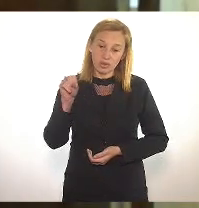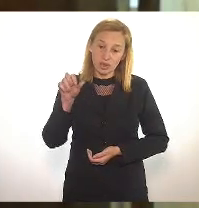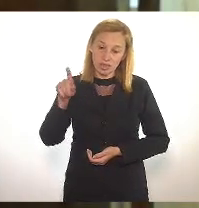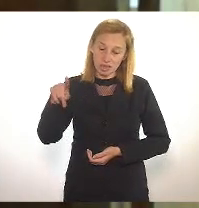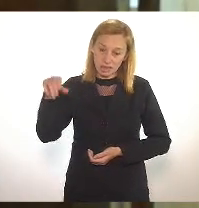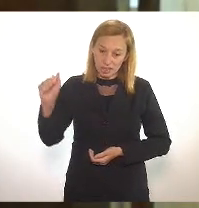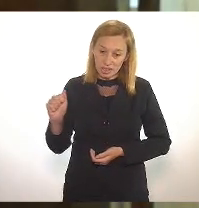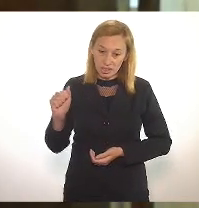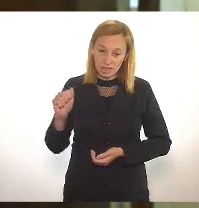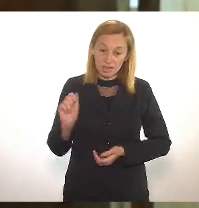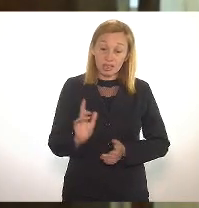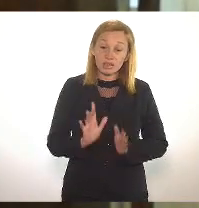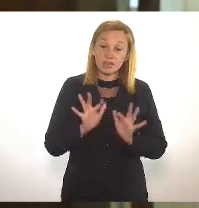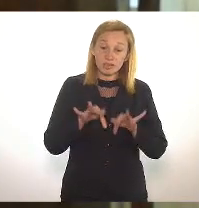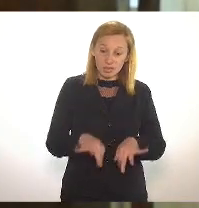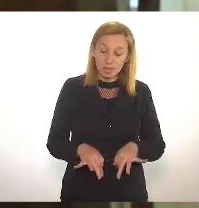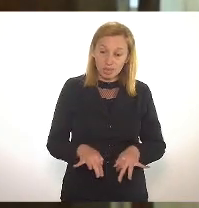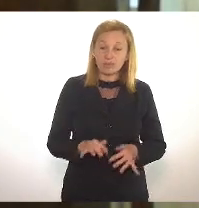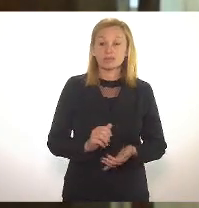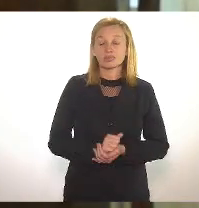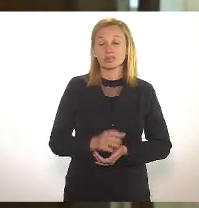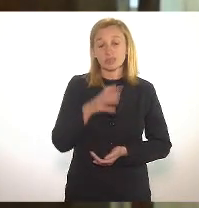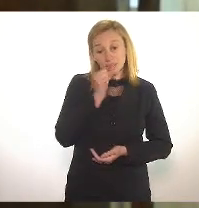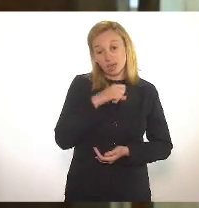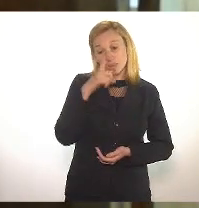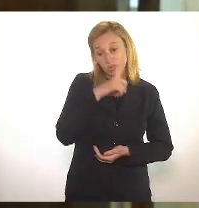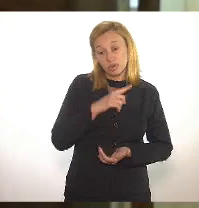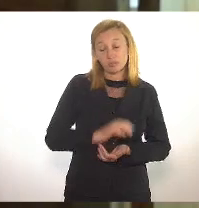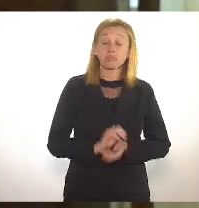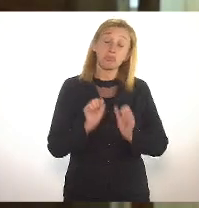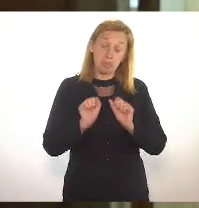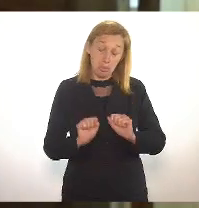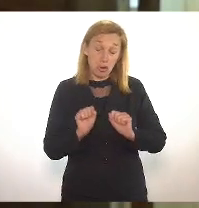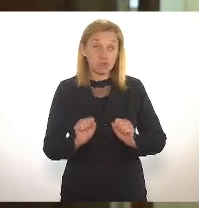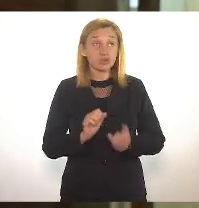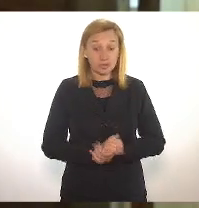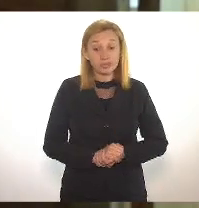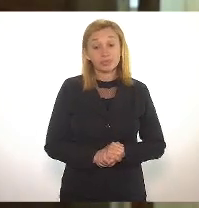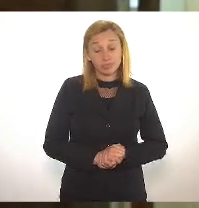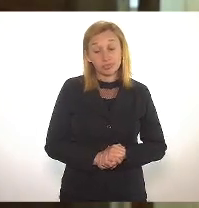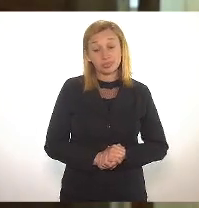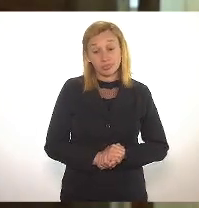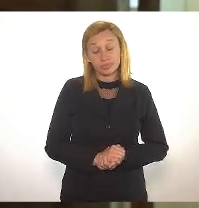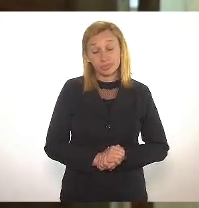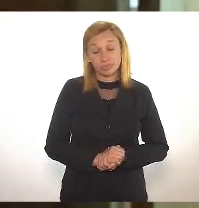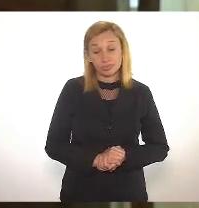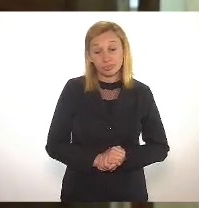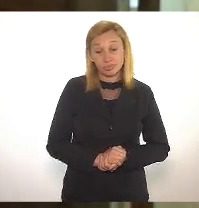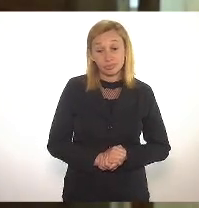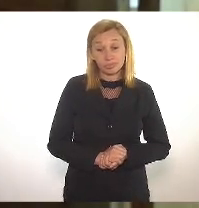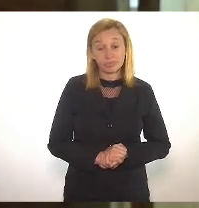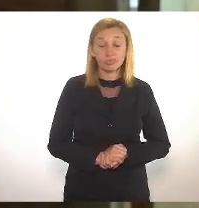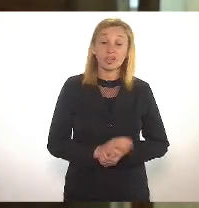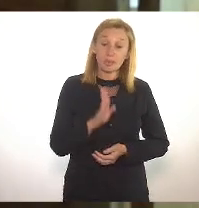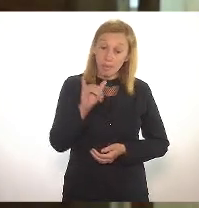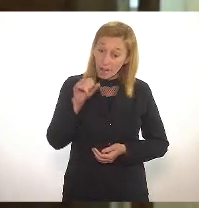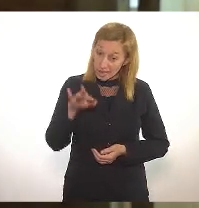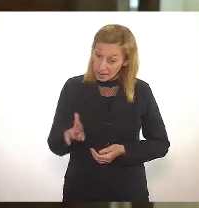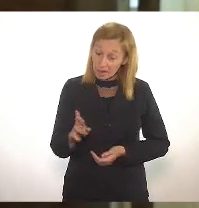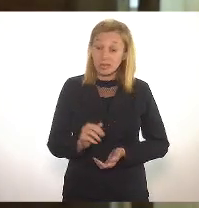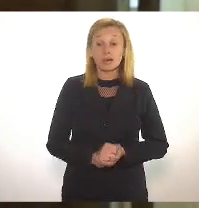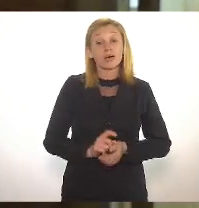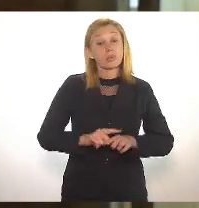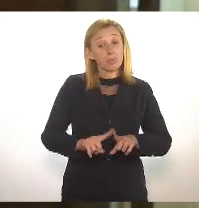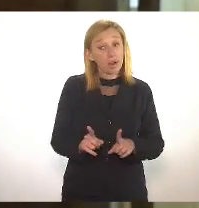para o final de semana. Pode ainda dar bind lá, mas não é